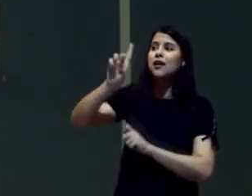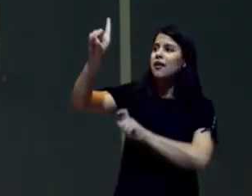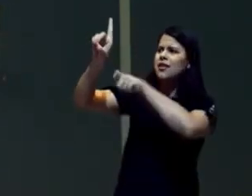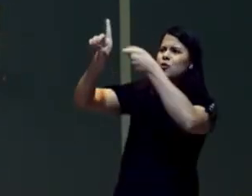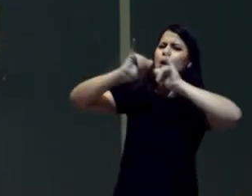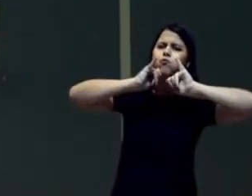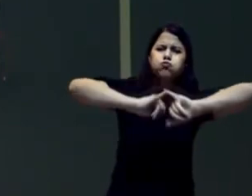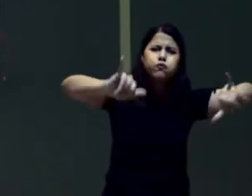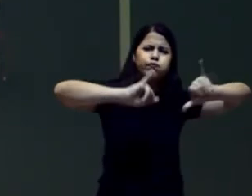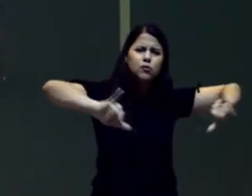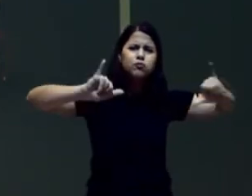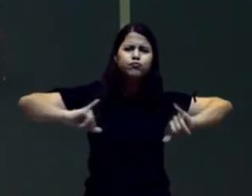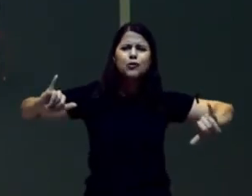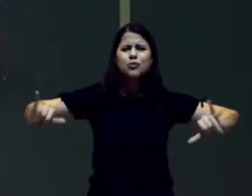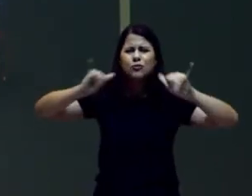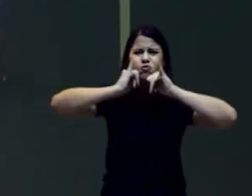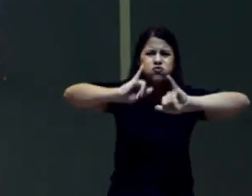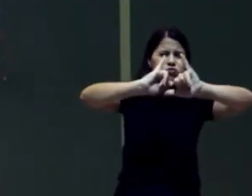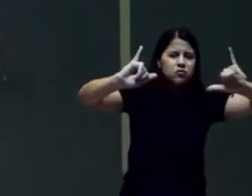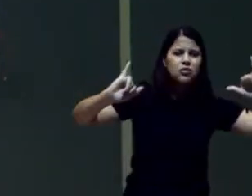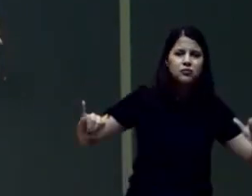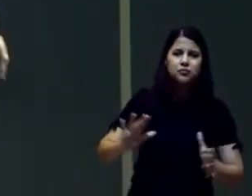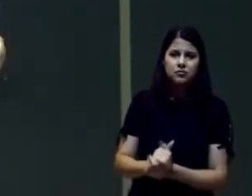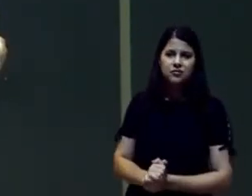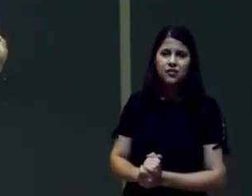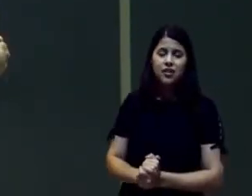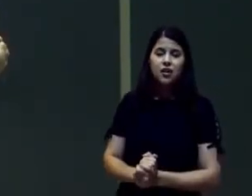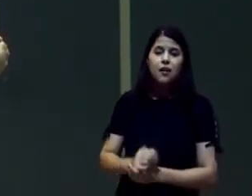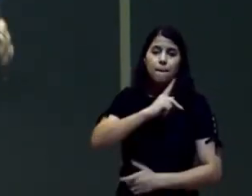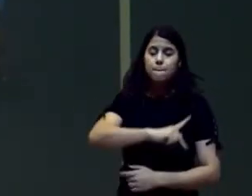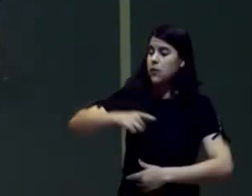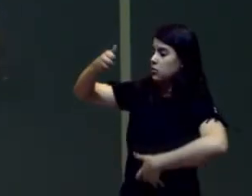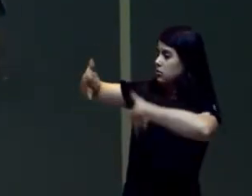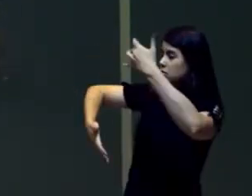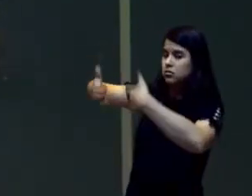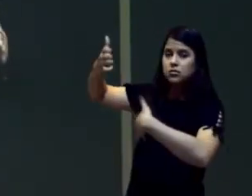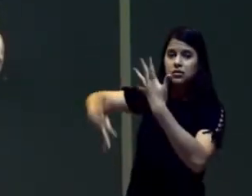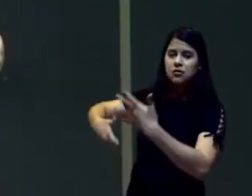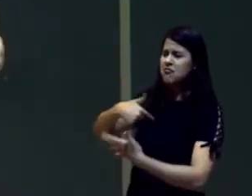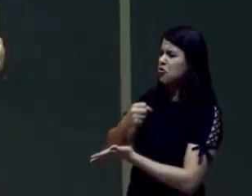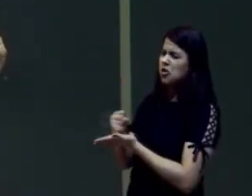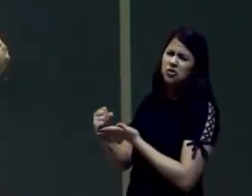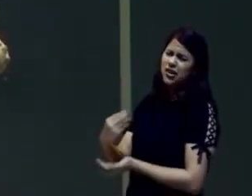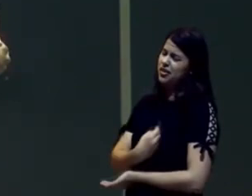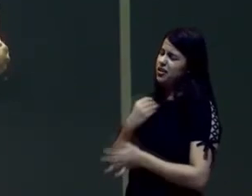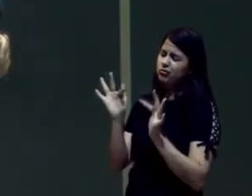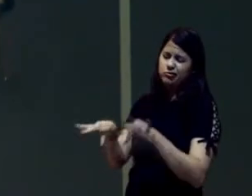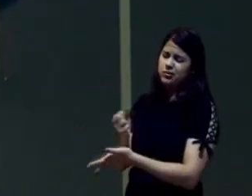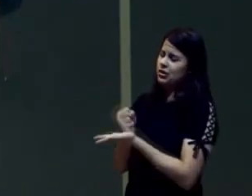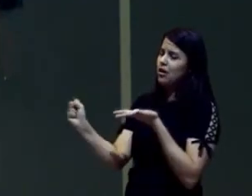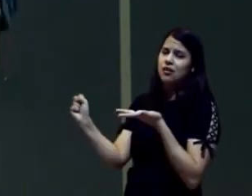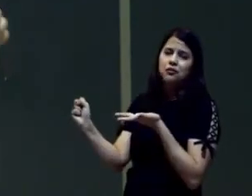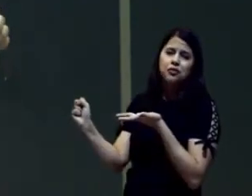fosse. E ele diz a Timóteo: Timóteo, esse é o cenário. O combate para mim já acabou.